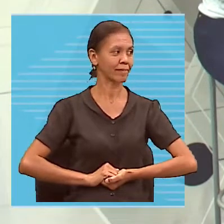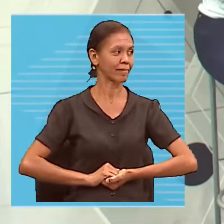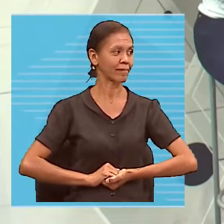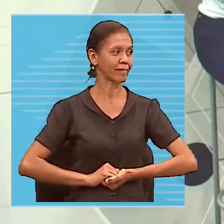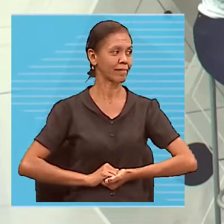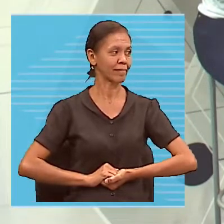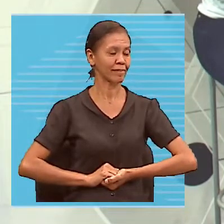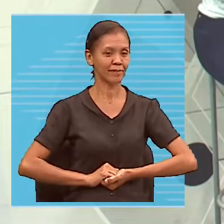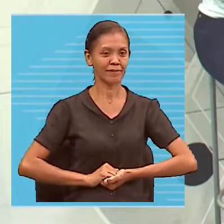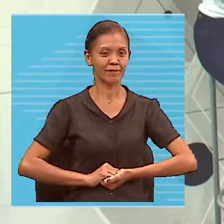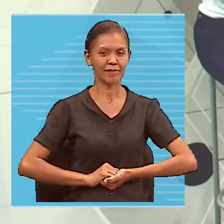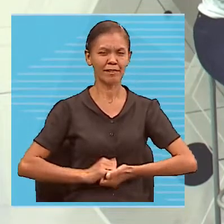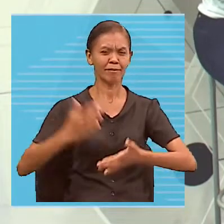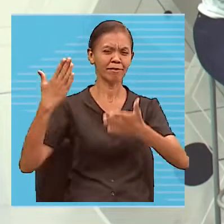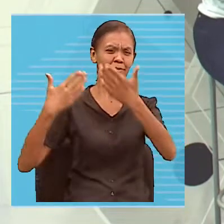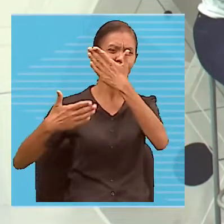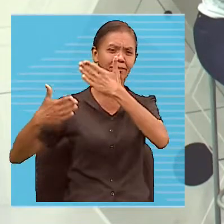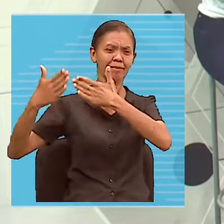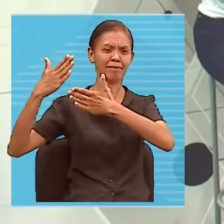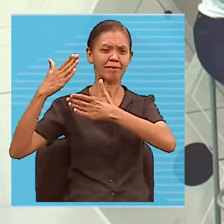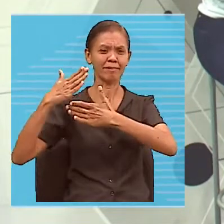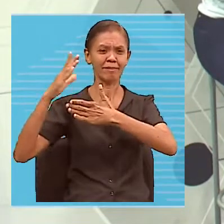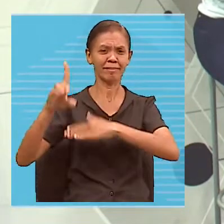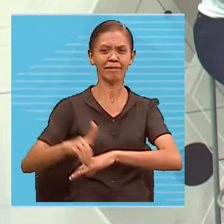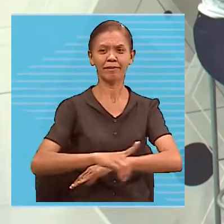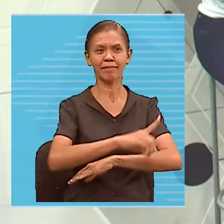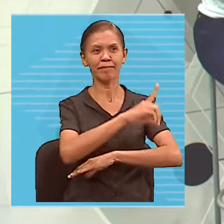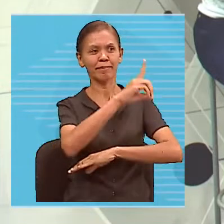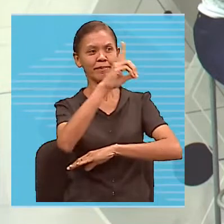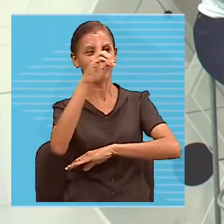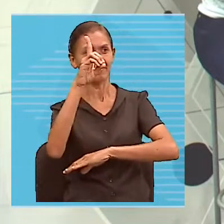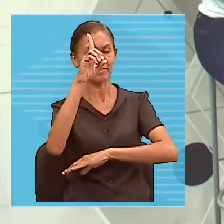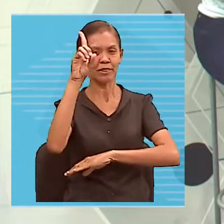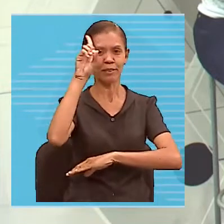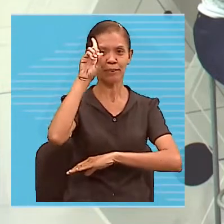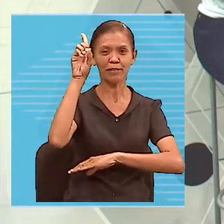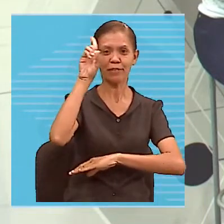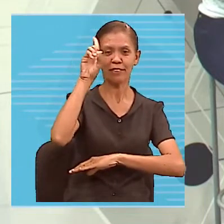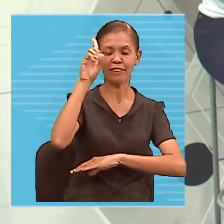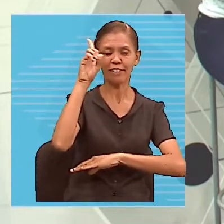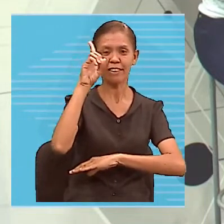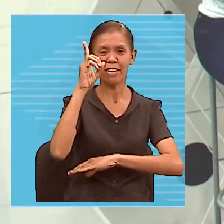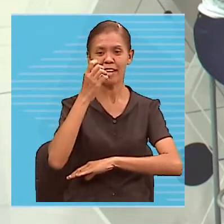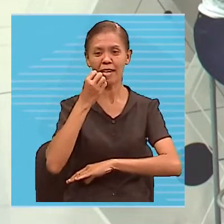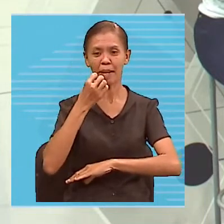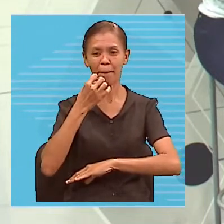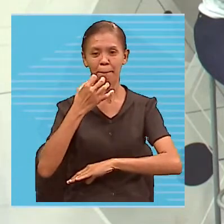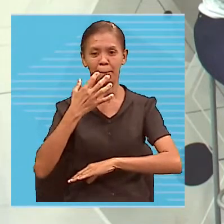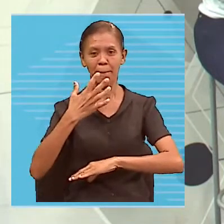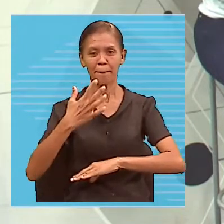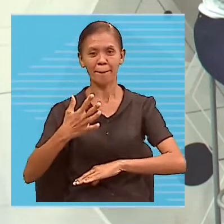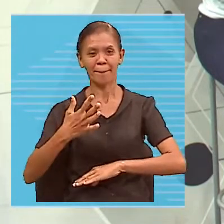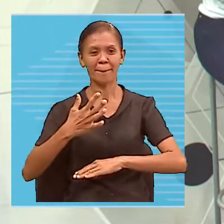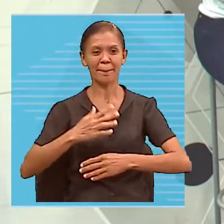Era uma vez o dia em que todo dia era bom.